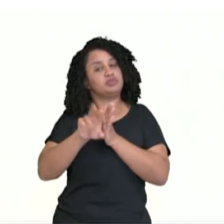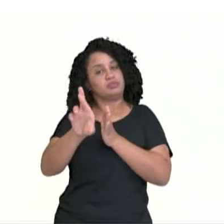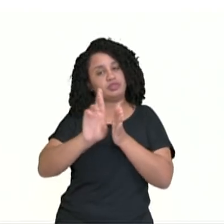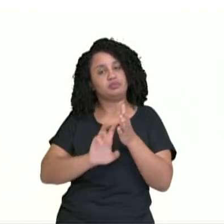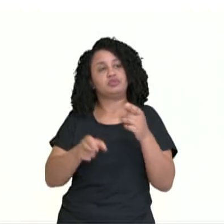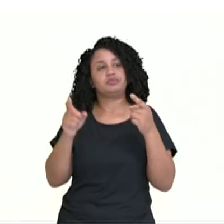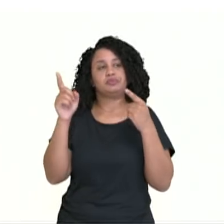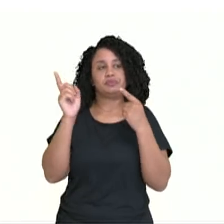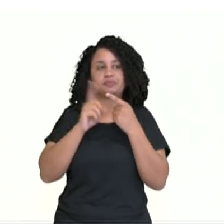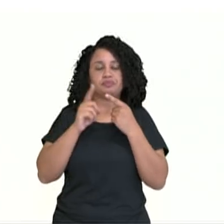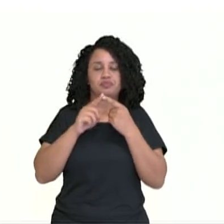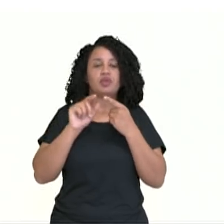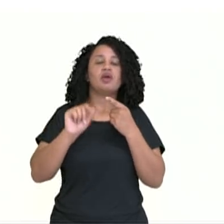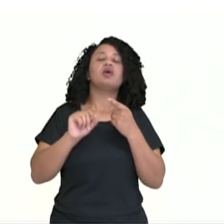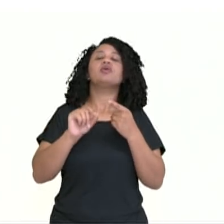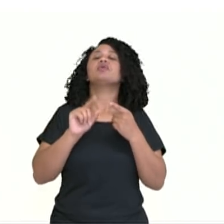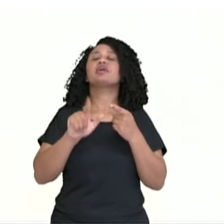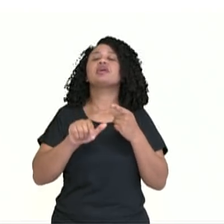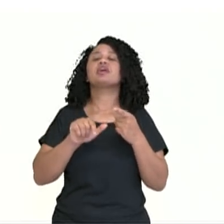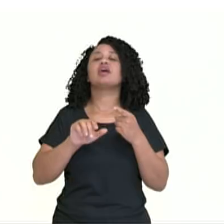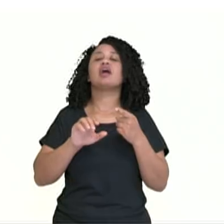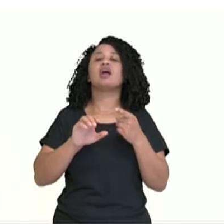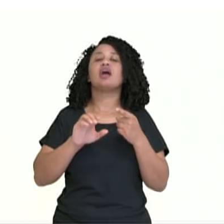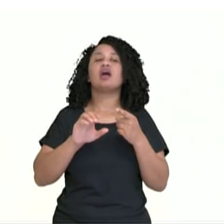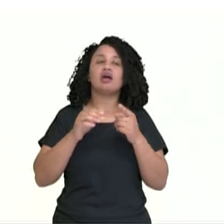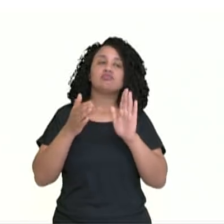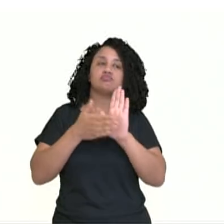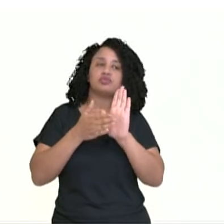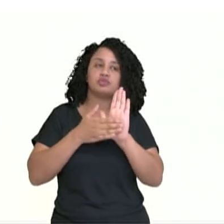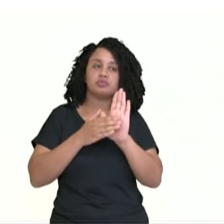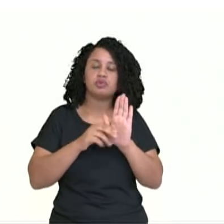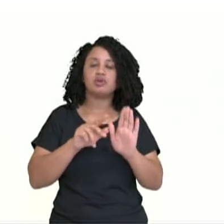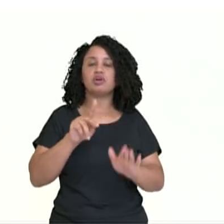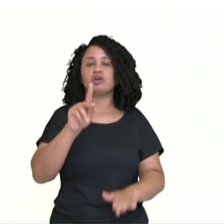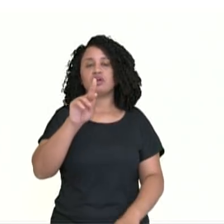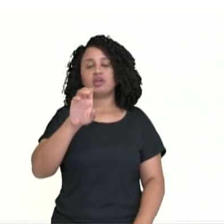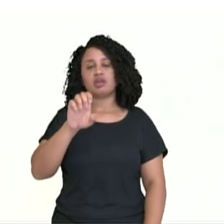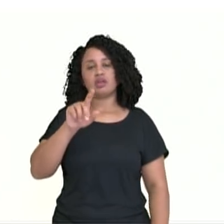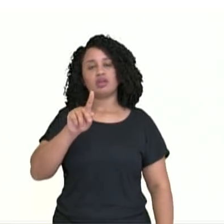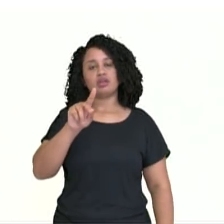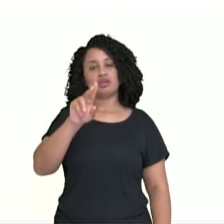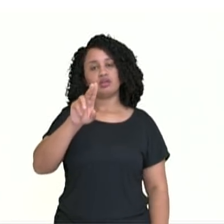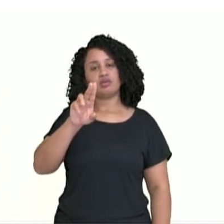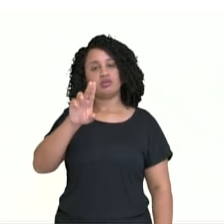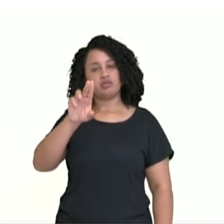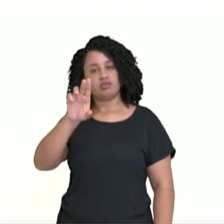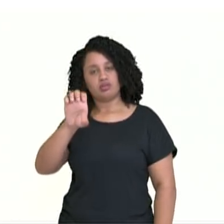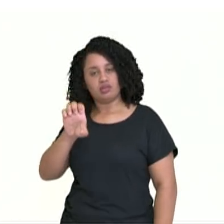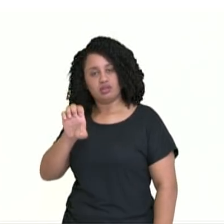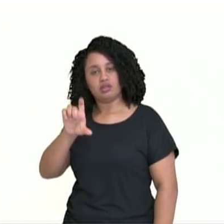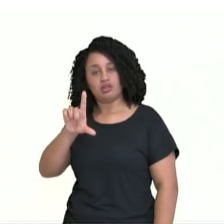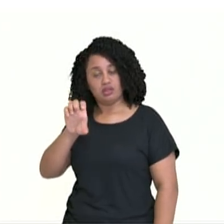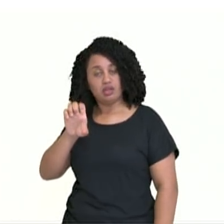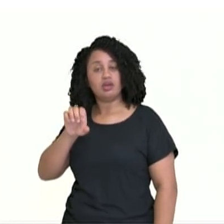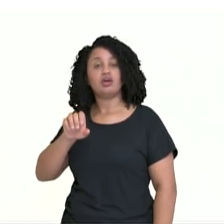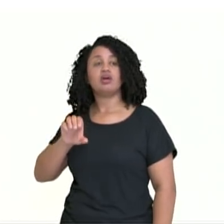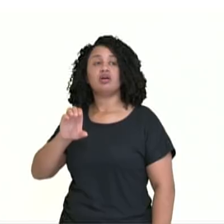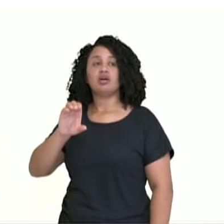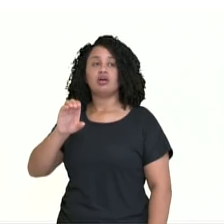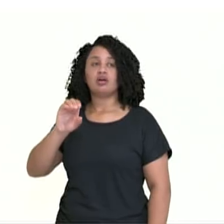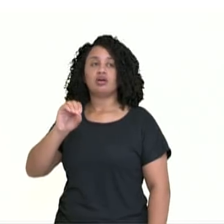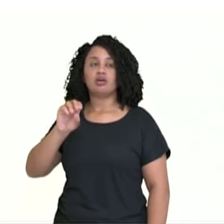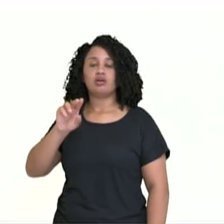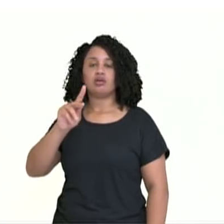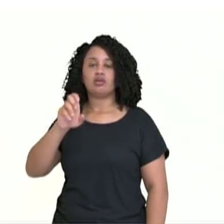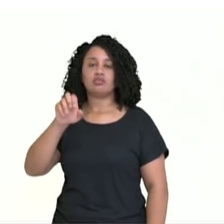são eles? O que são os postulados de Kekulé-Cooper? Então, para que eles servem? Qual é a finalidade? Por que nós estudamos? E